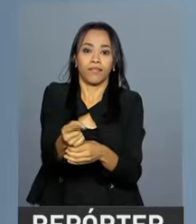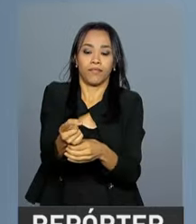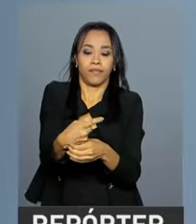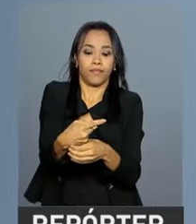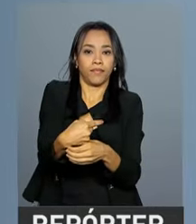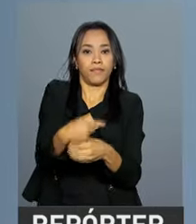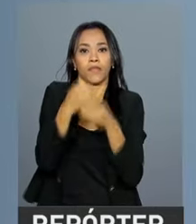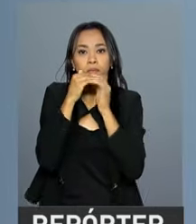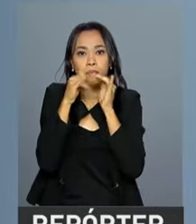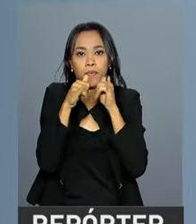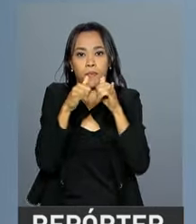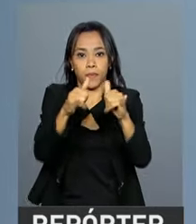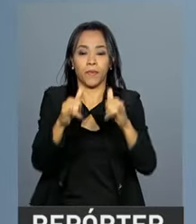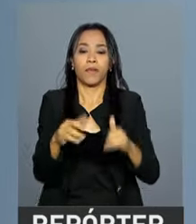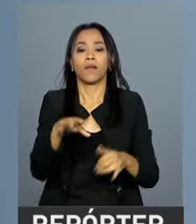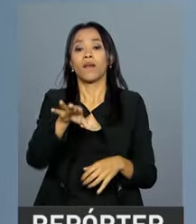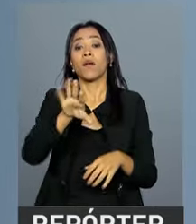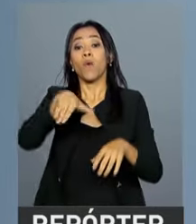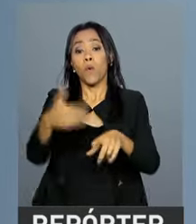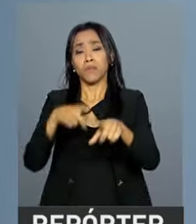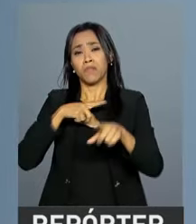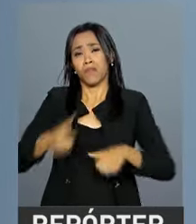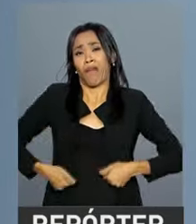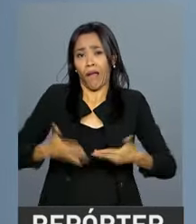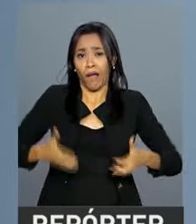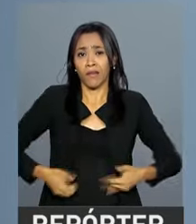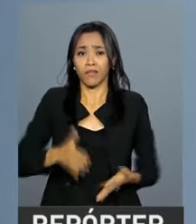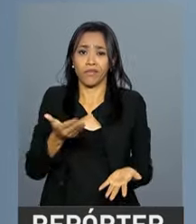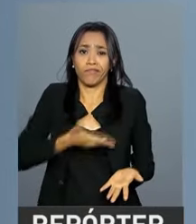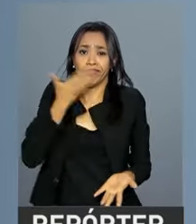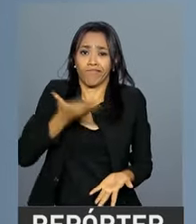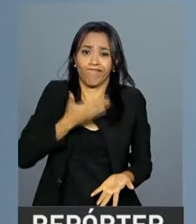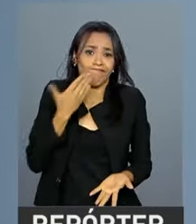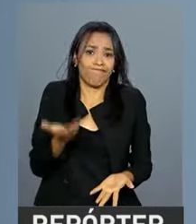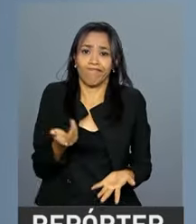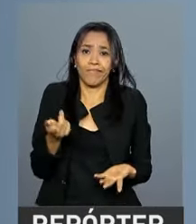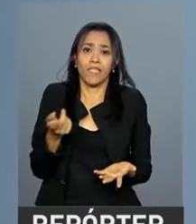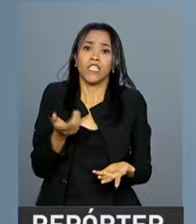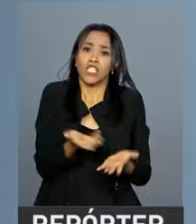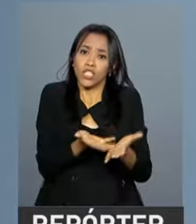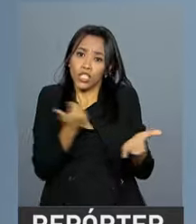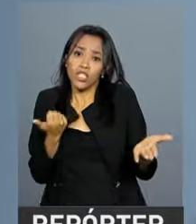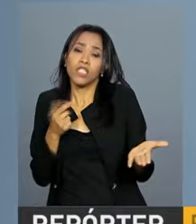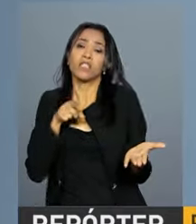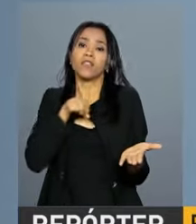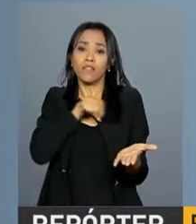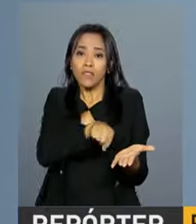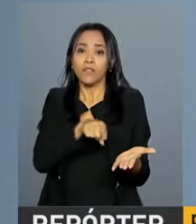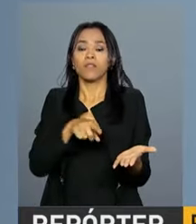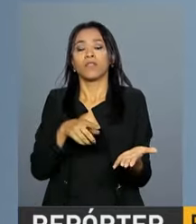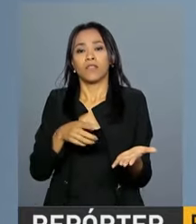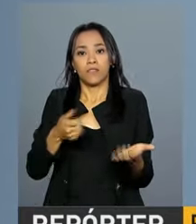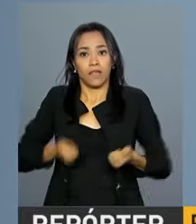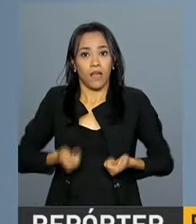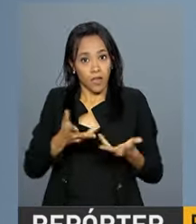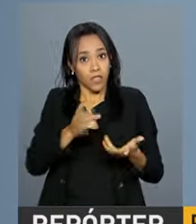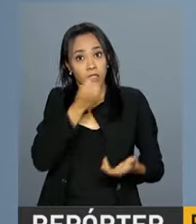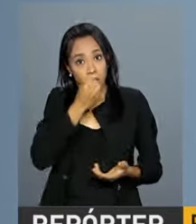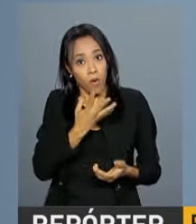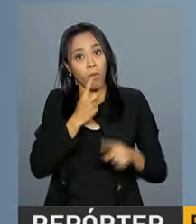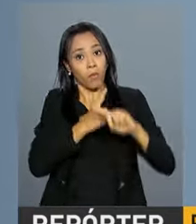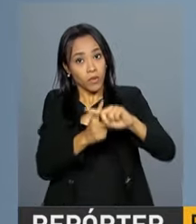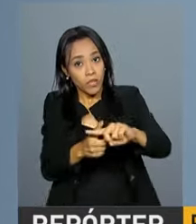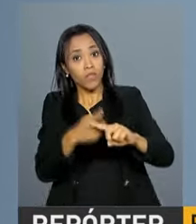quando você tem um custo desnecessário e você tira esse custo do Consumidor é uma medida muito positiva